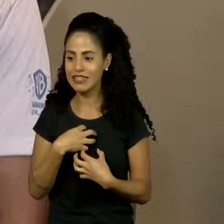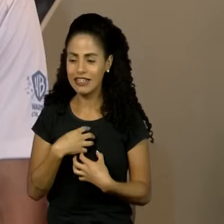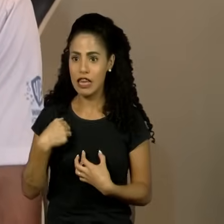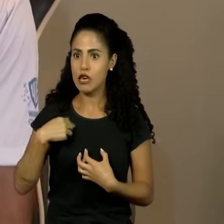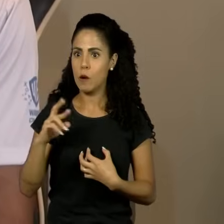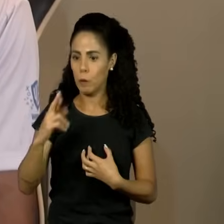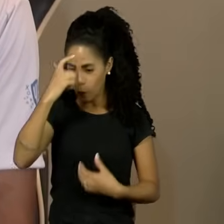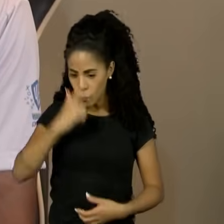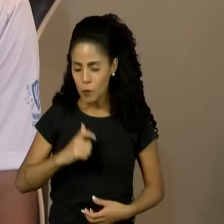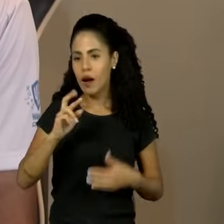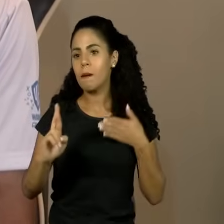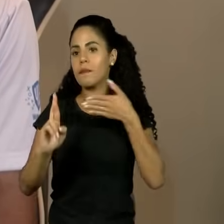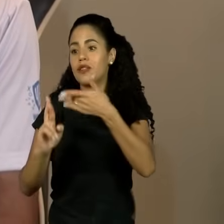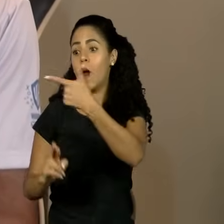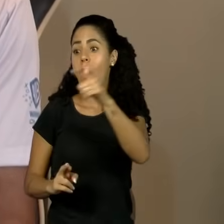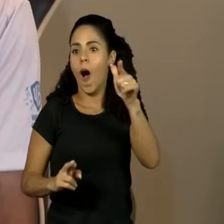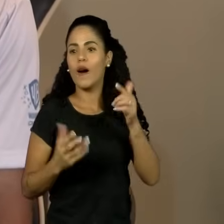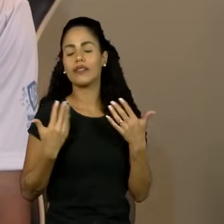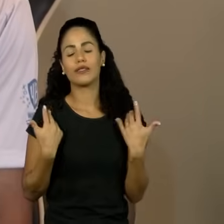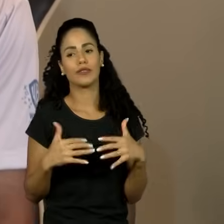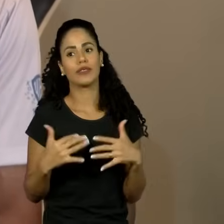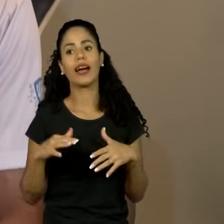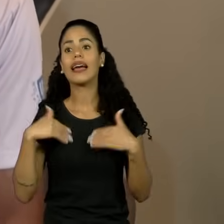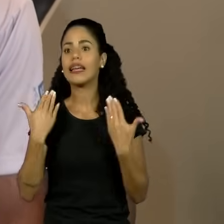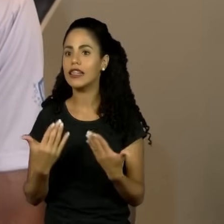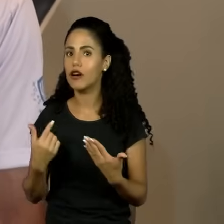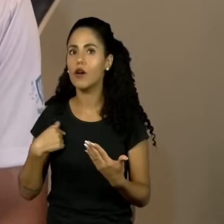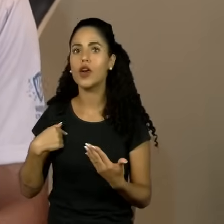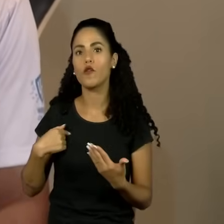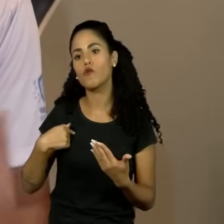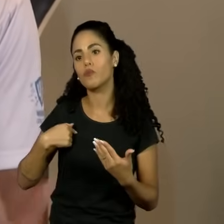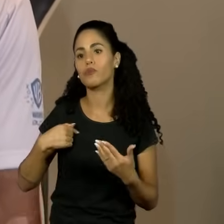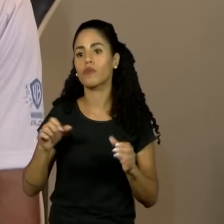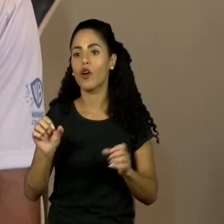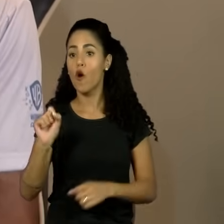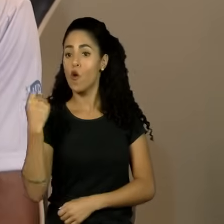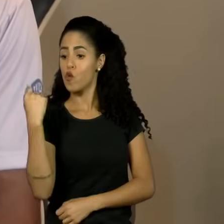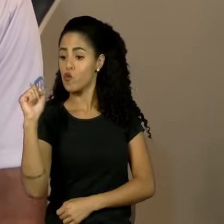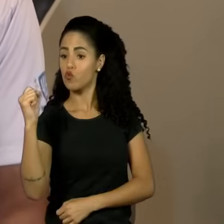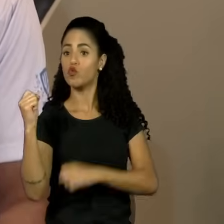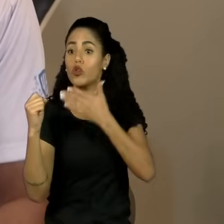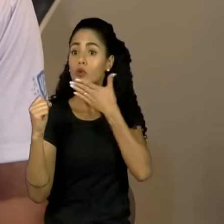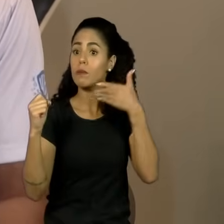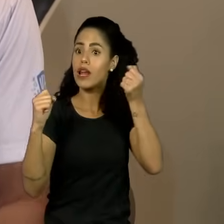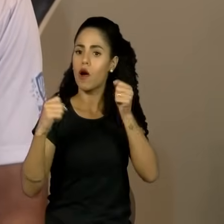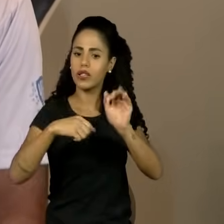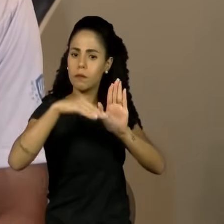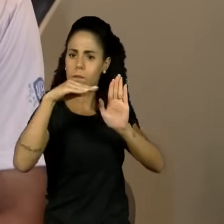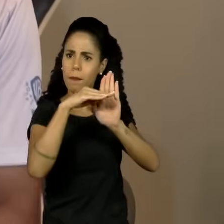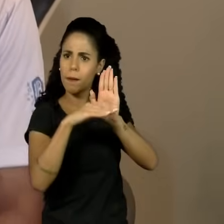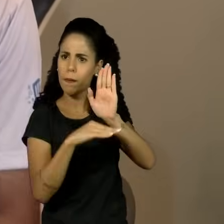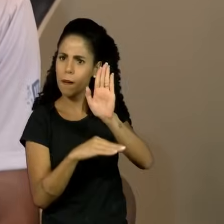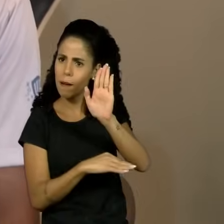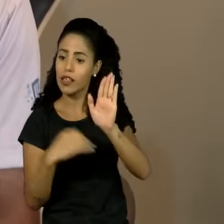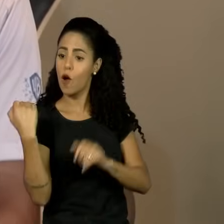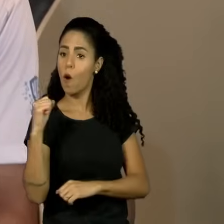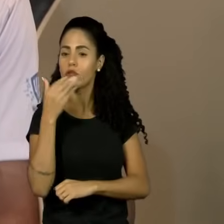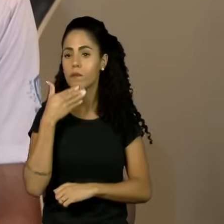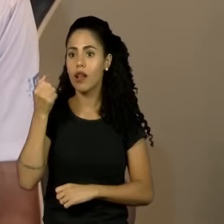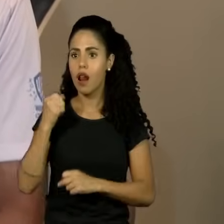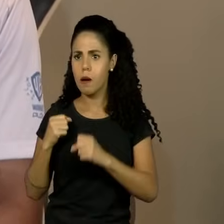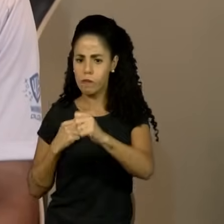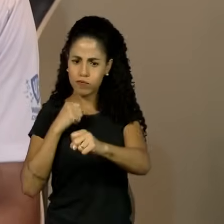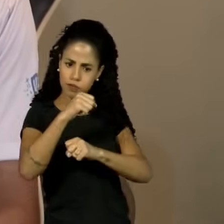representar. E aí, quando eu peguei o top 8, que a gente chama, são os 8 melhores ali, né, minha primeira luta era